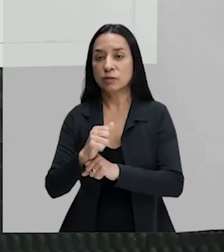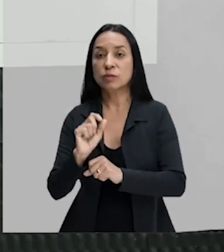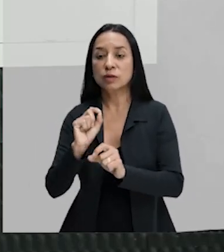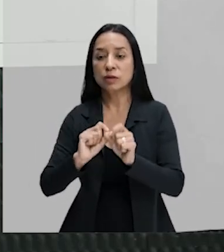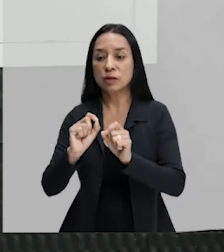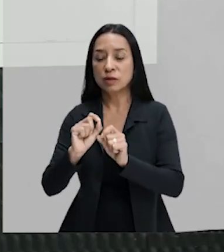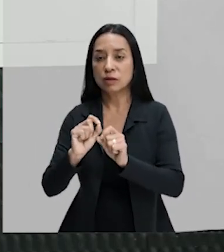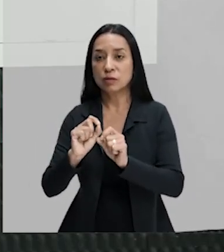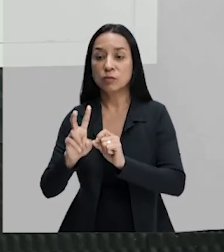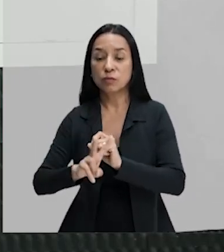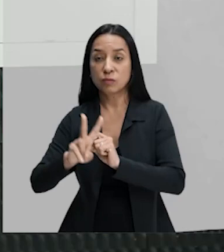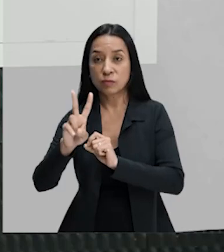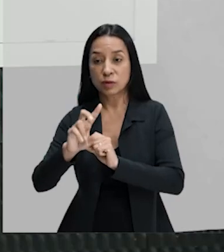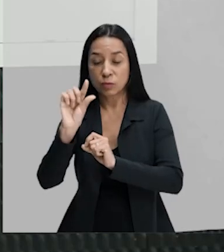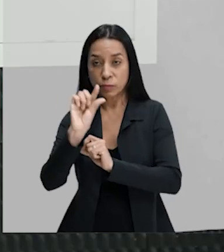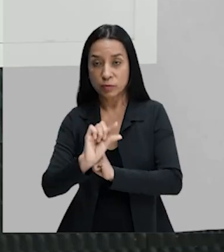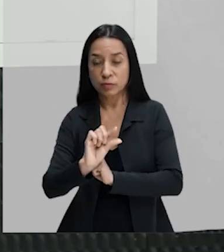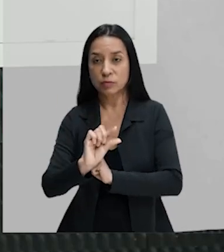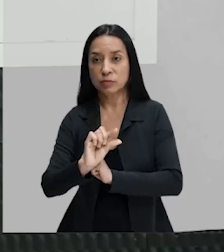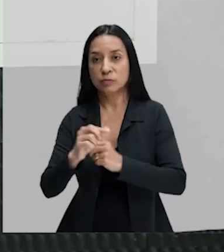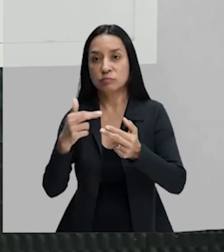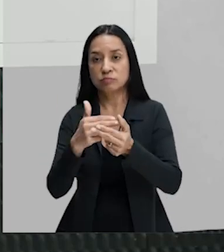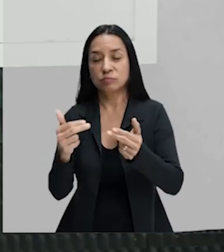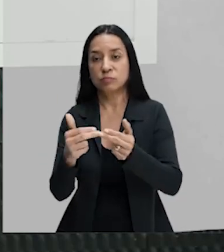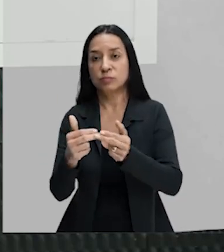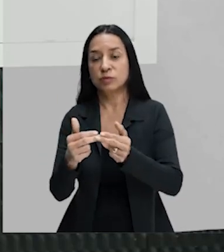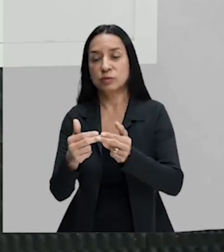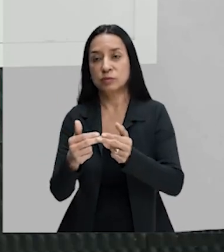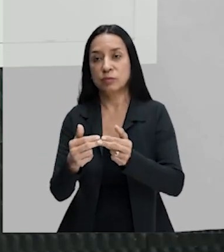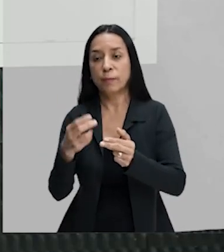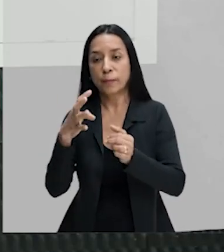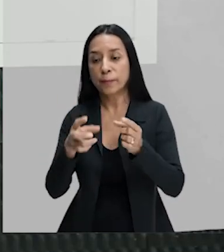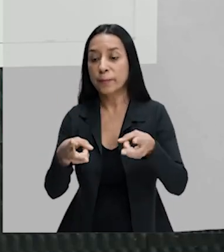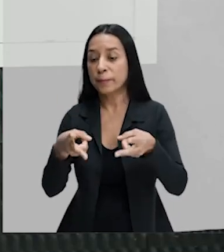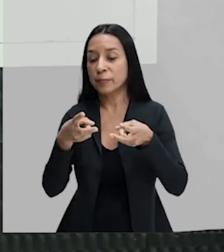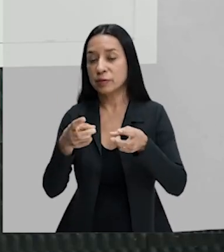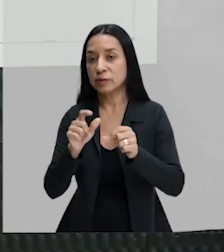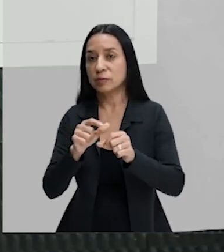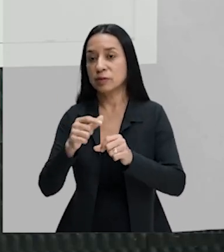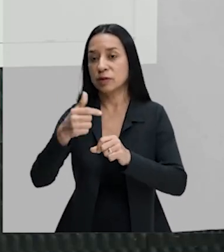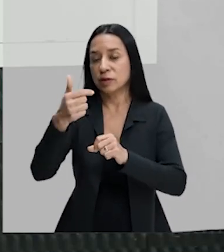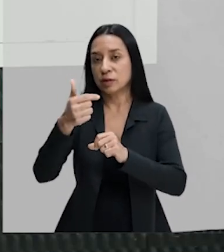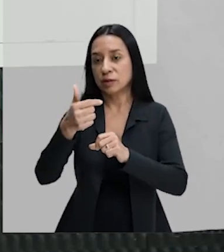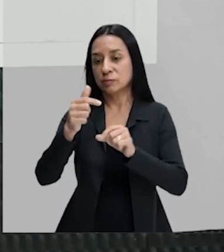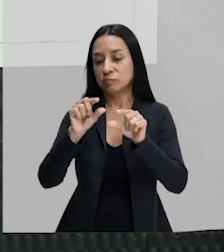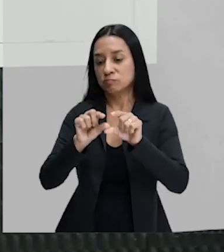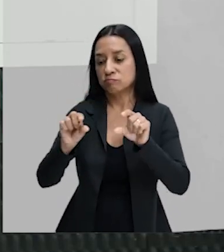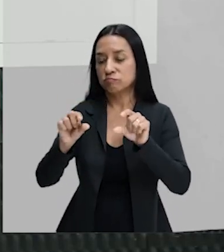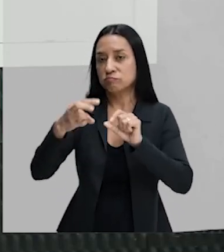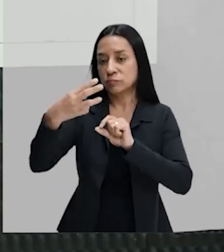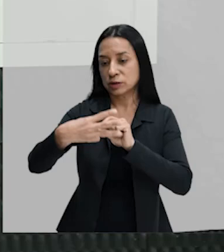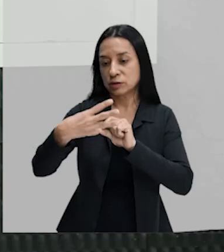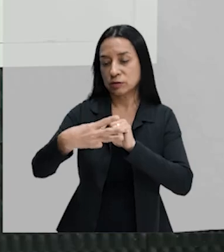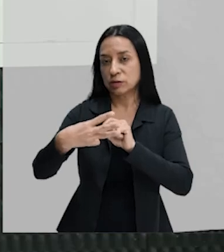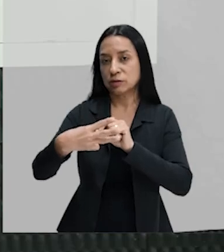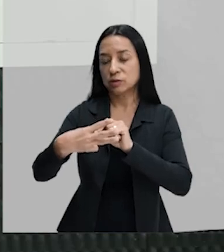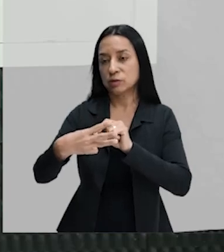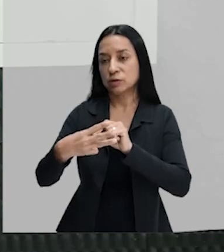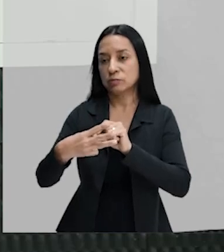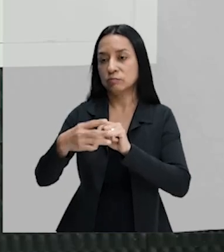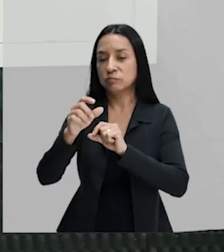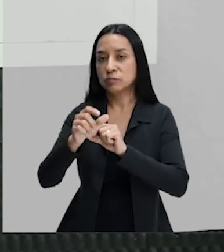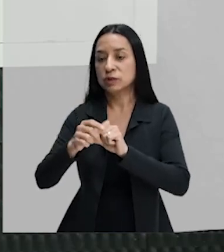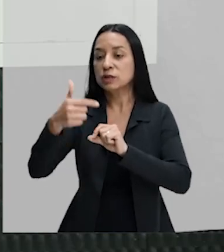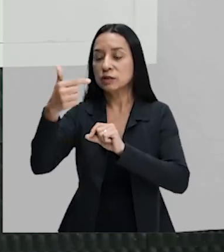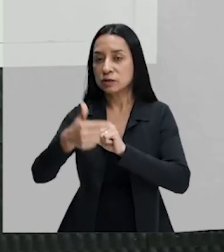Então perceba que ele está na terceira linha e na segunda coluna. Então esse elemento aqui, ó, é o elemento